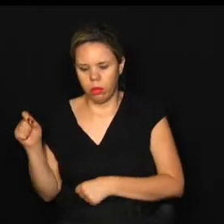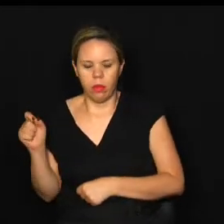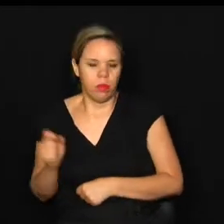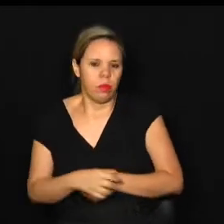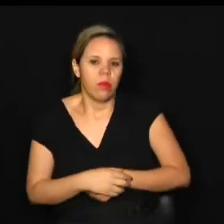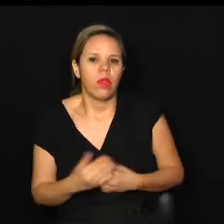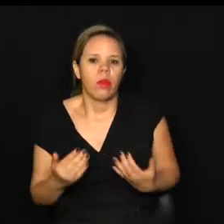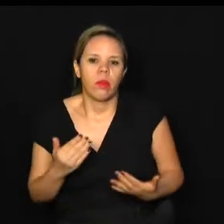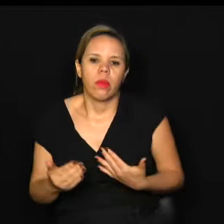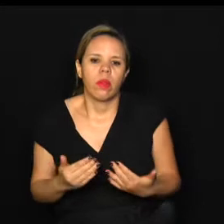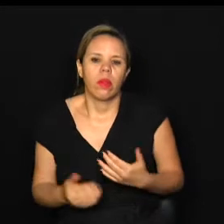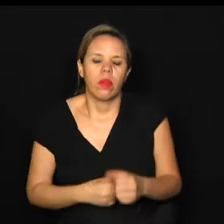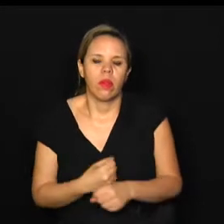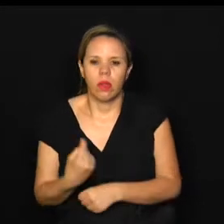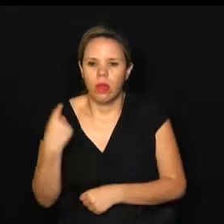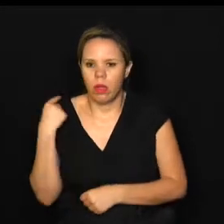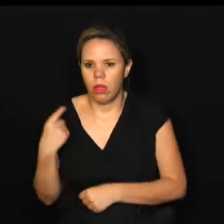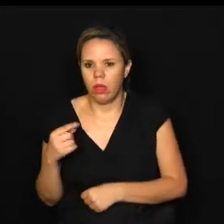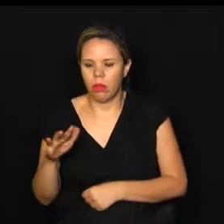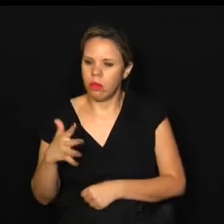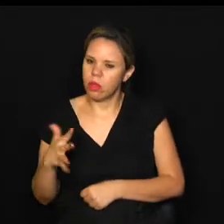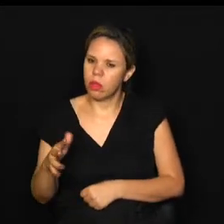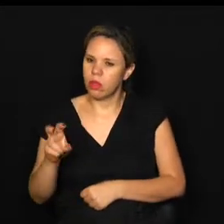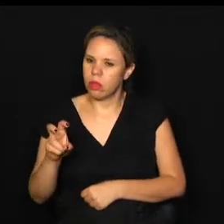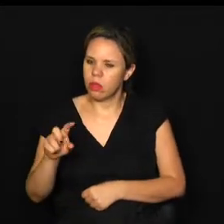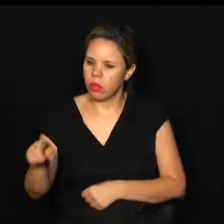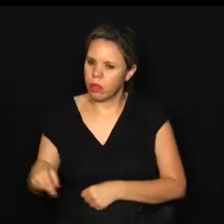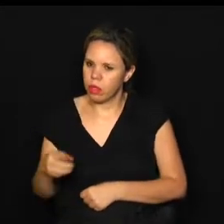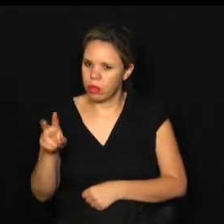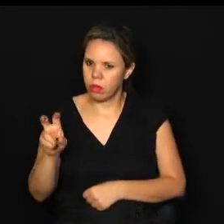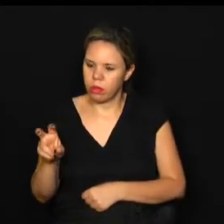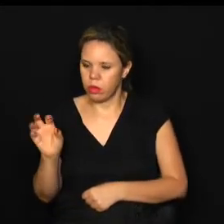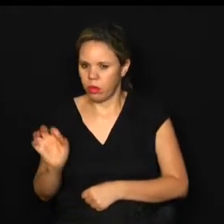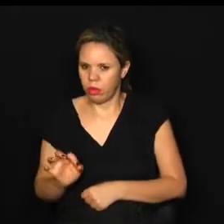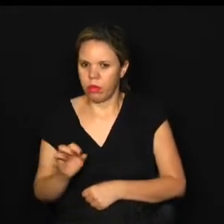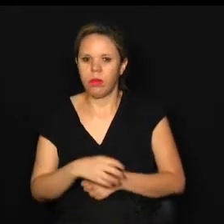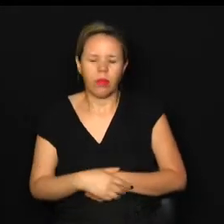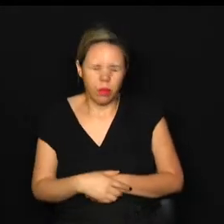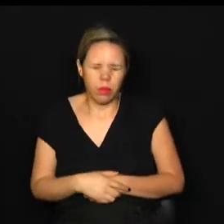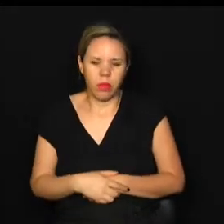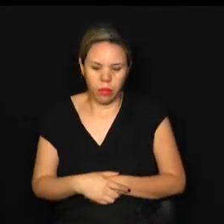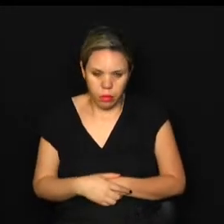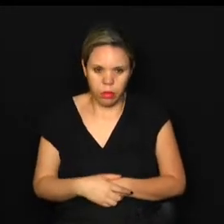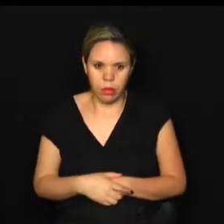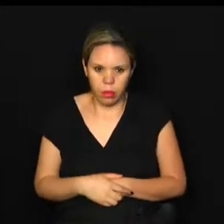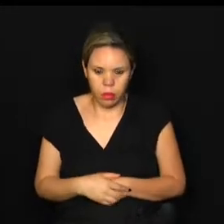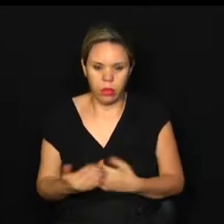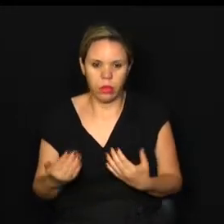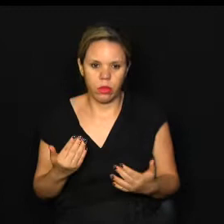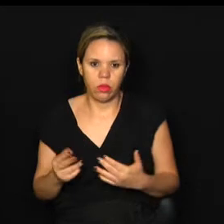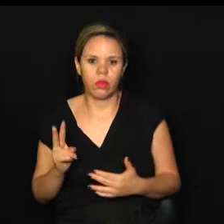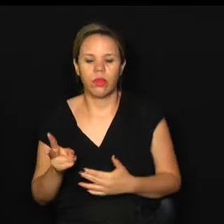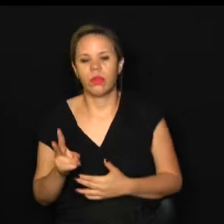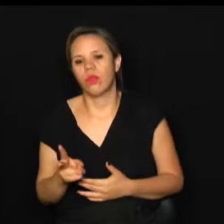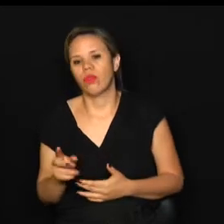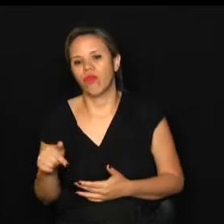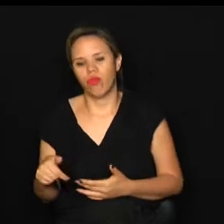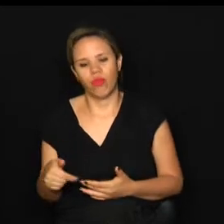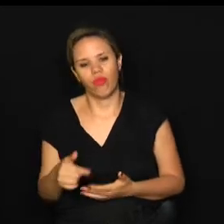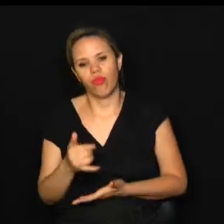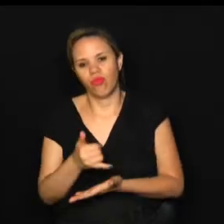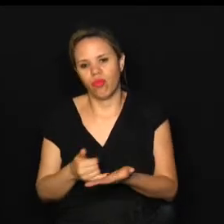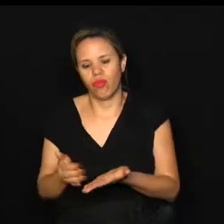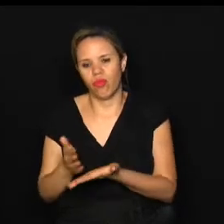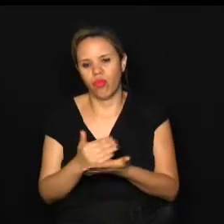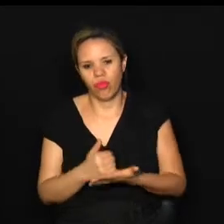3.233.300.000 em 2019, que dá uma variação de 5,5%. A gente sempre um comparativo com a receita. Então, a